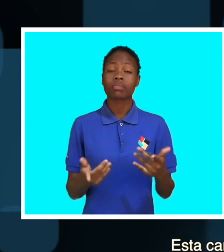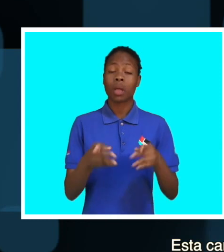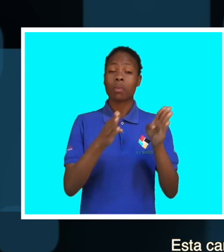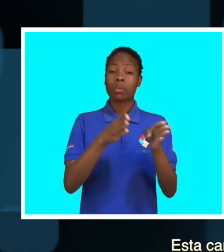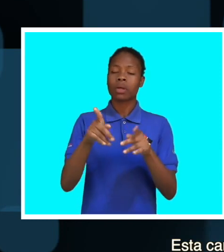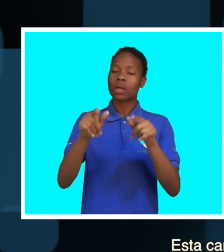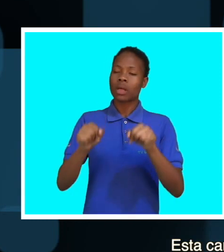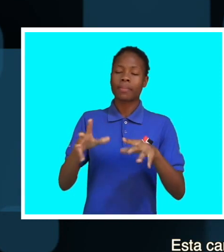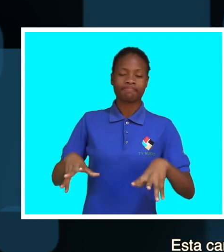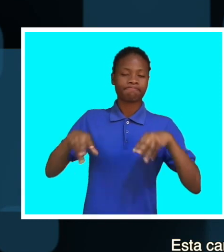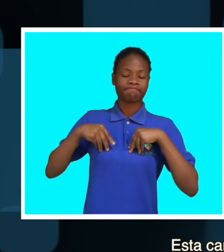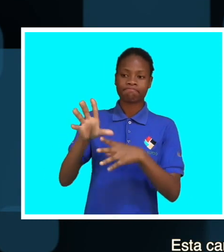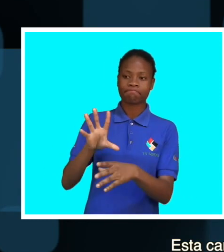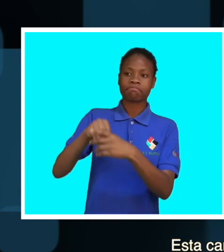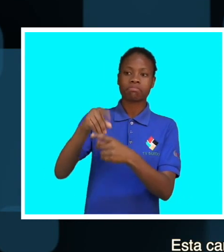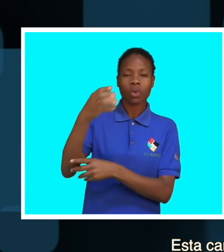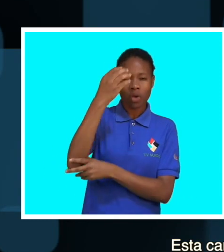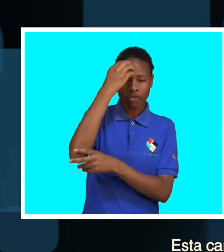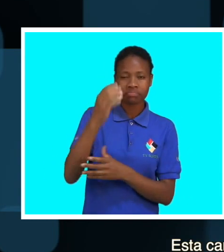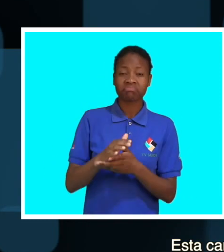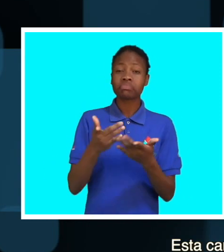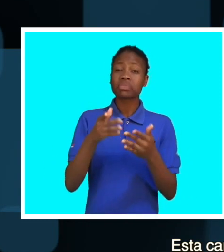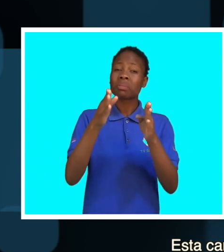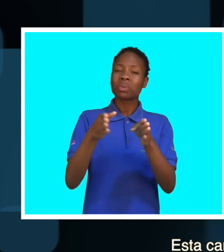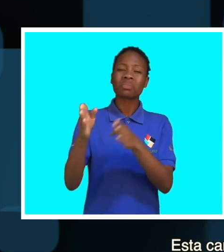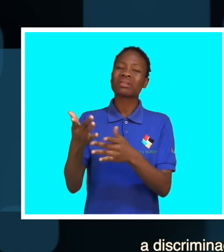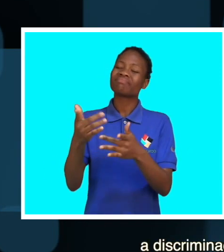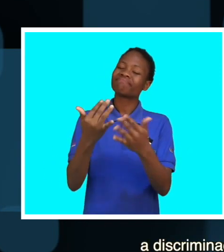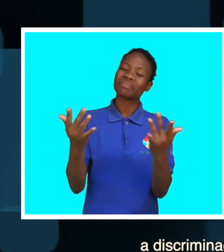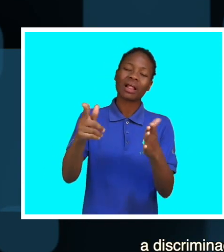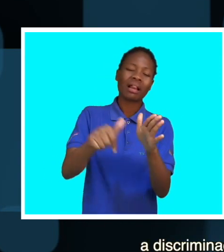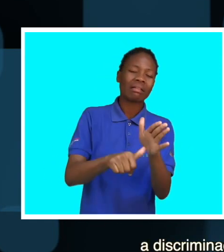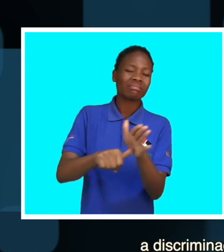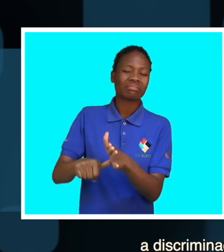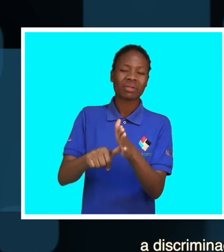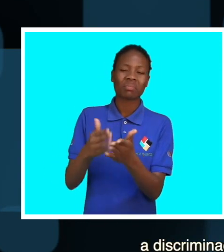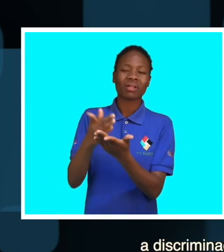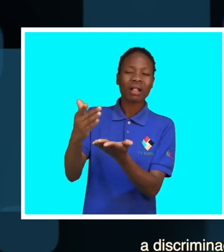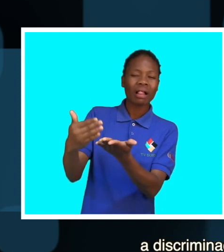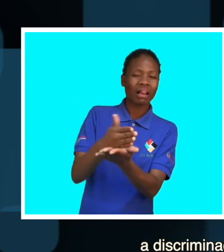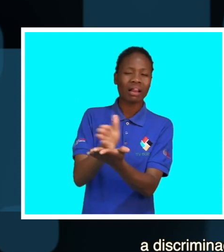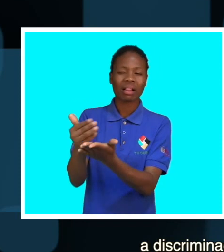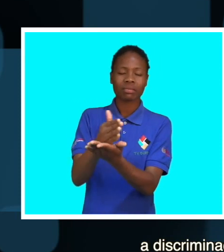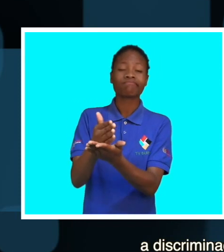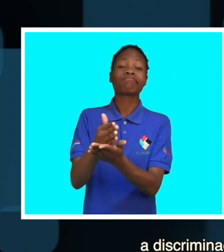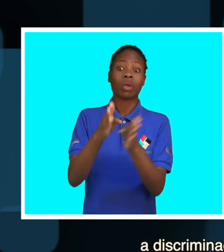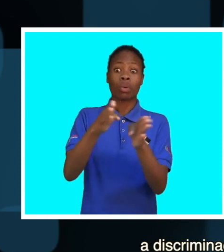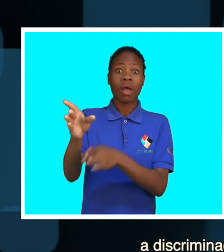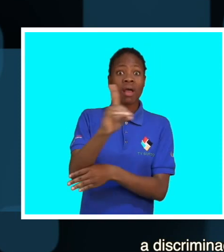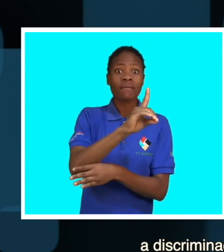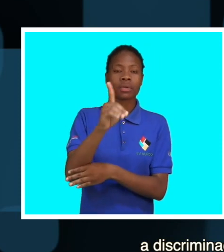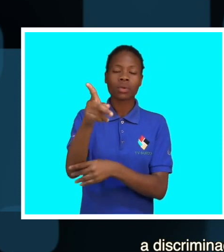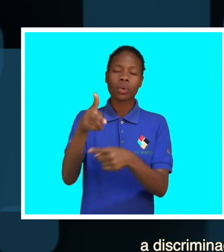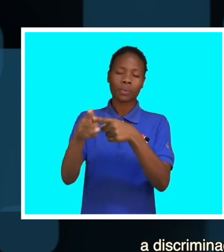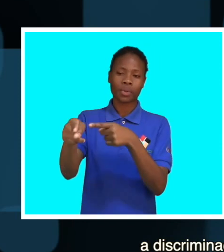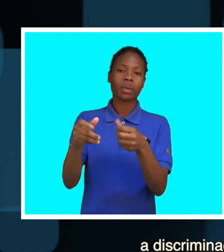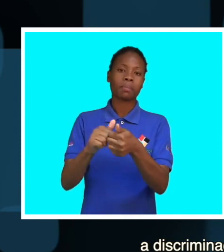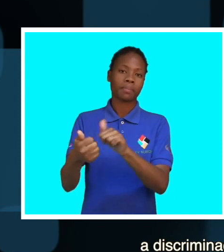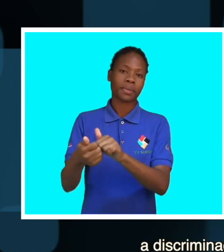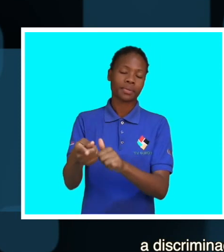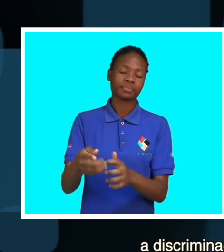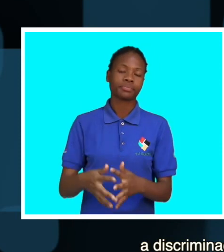camada social acredita que, só com o maior envolvimento do governo, a discriminação, os mitos e tabus de relação à pessoa com